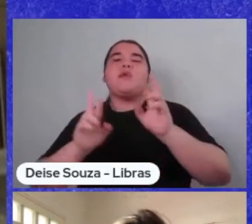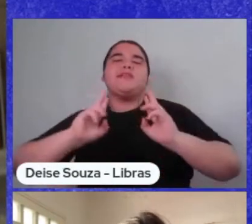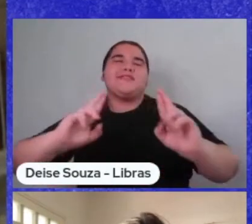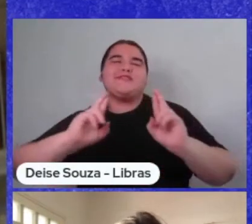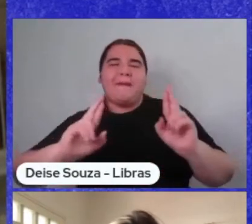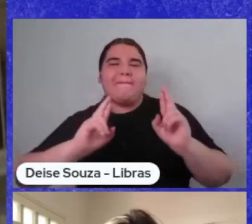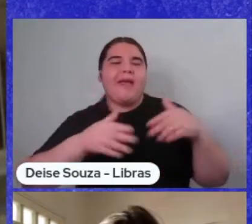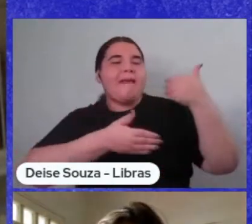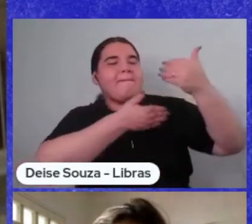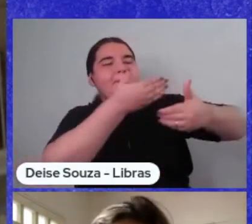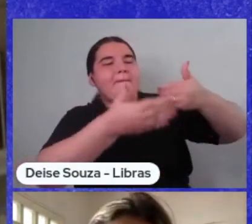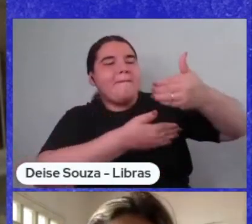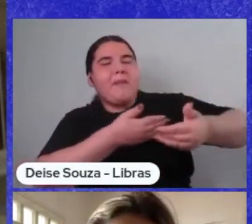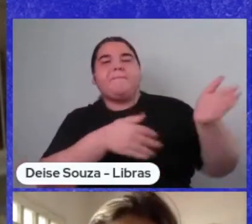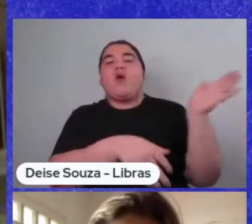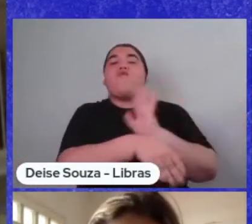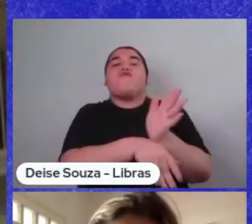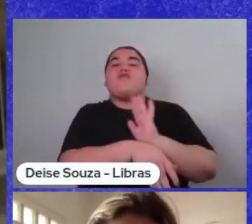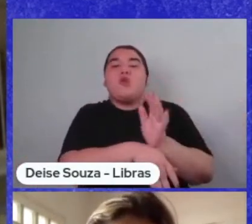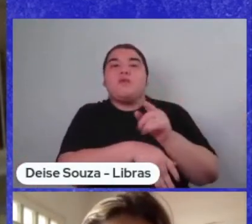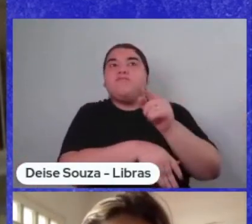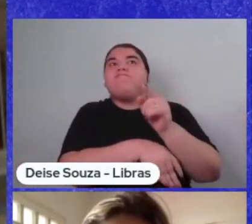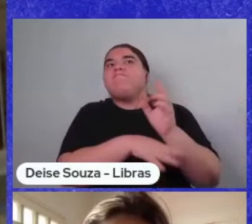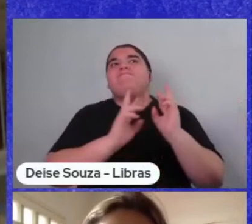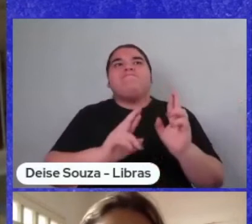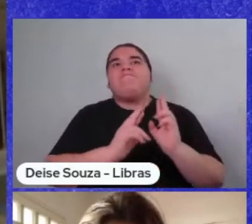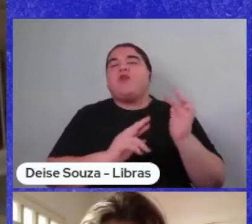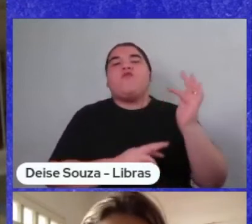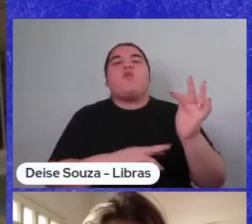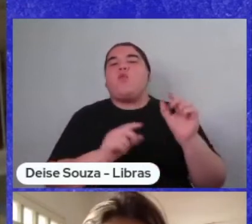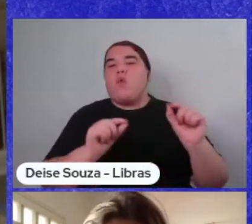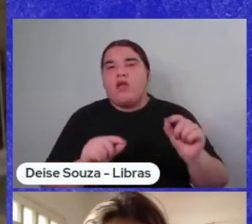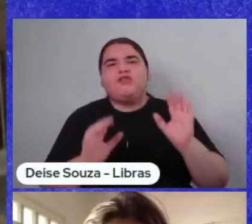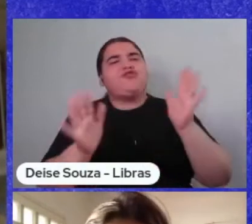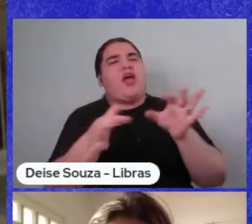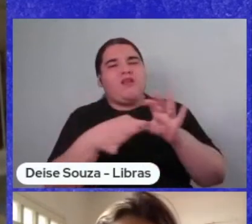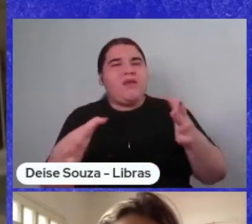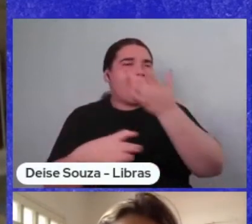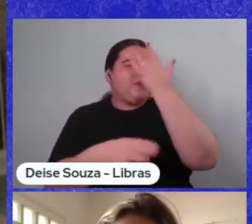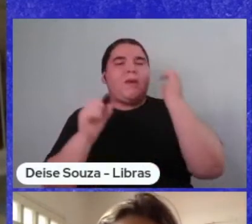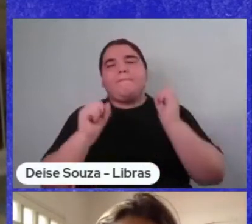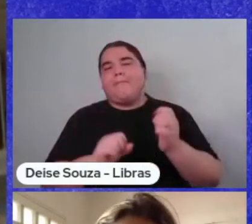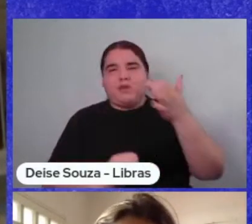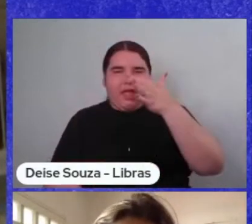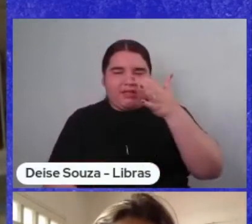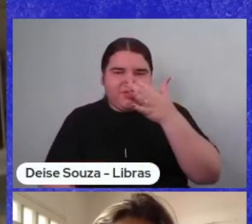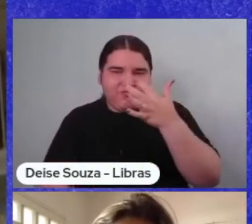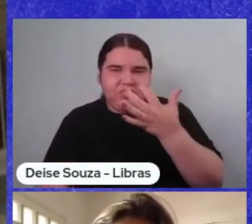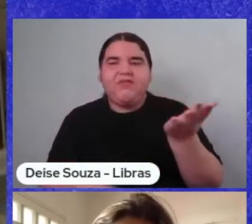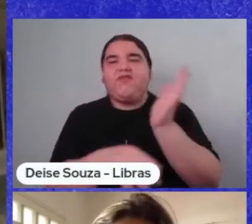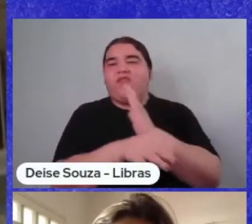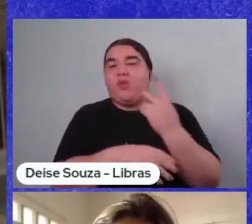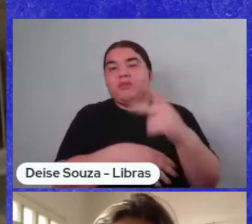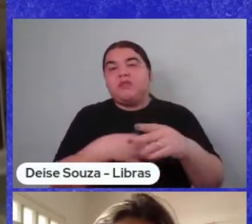da trajetória do filme a partir de agora que ele foi feito? Já está aí disponível, as pessoas já podem acessar, claro. Então,